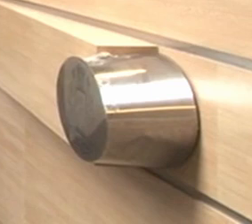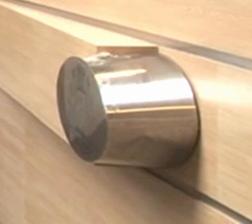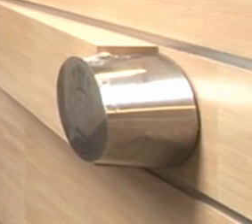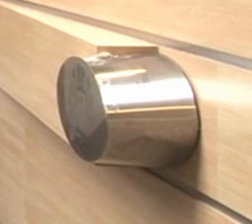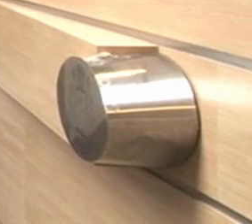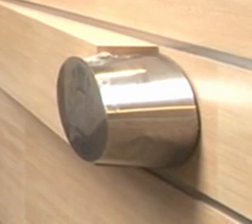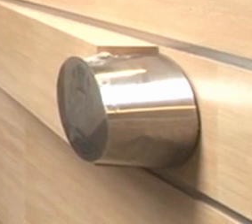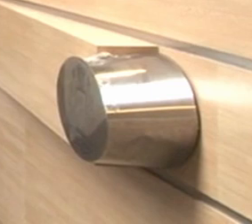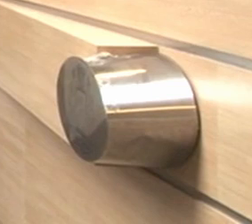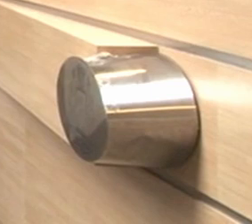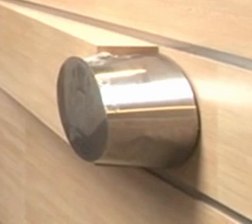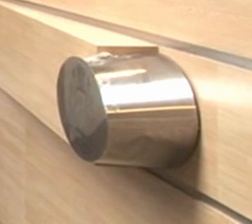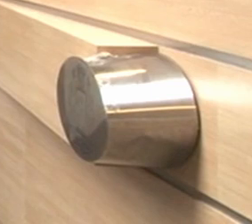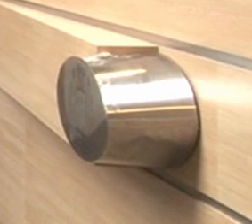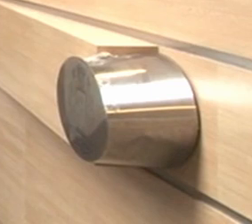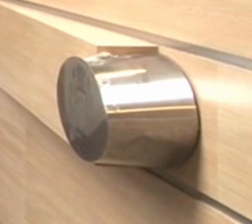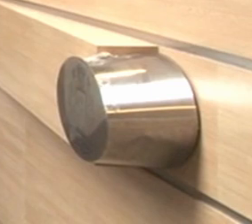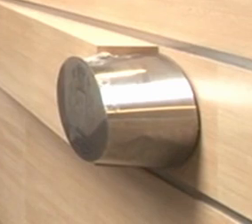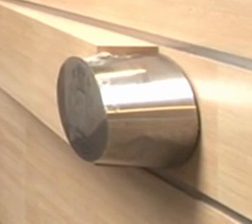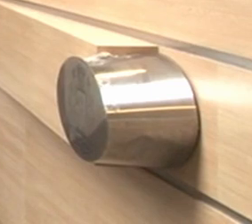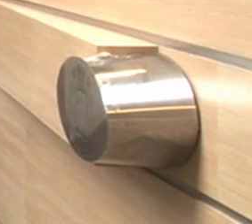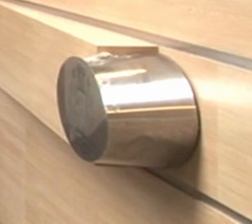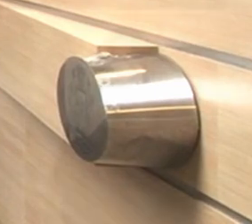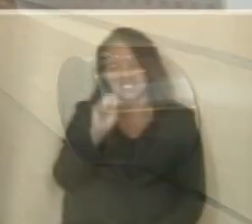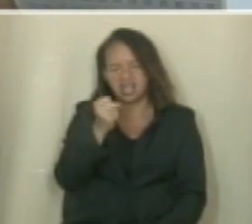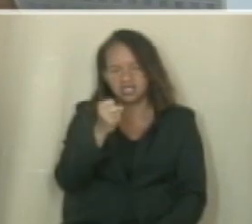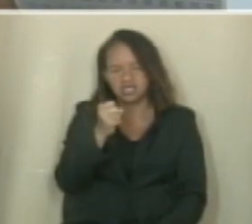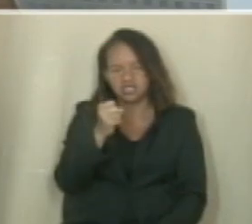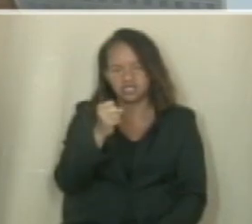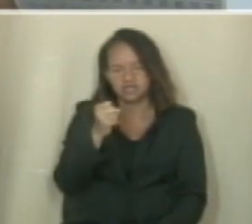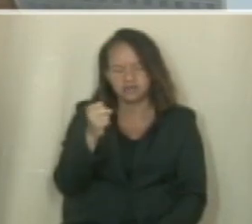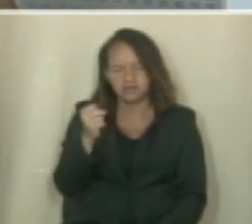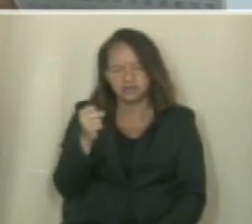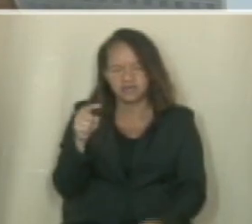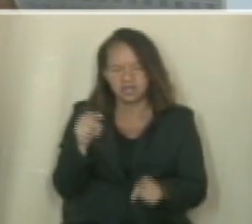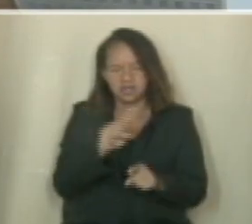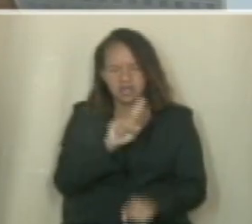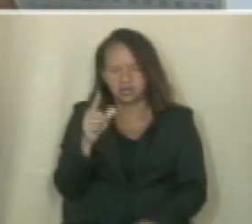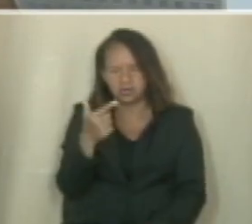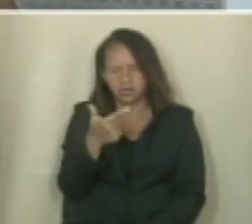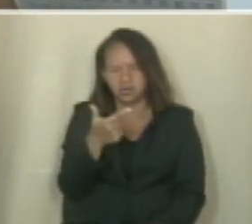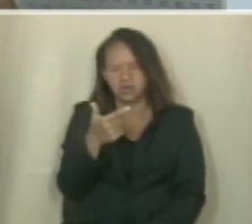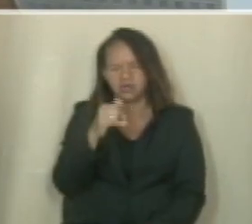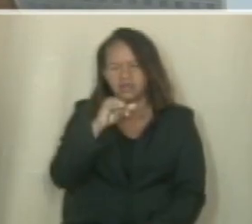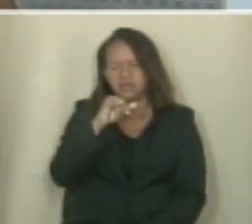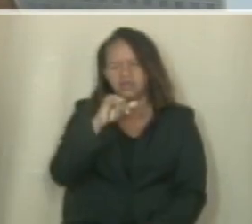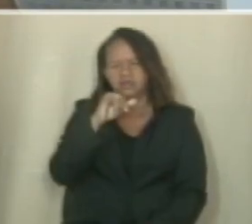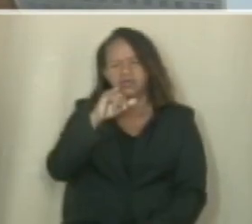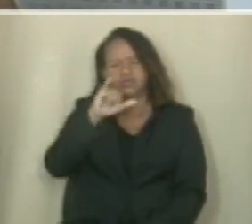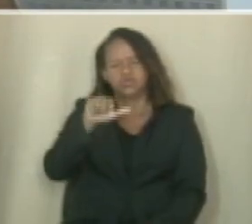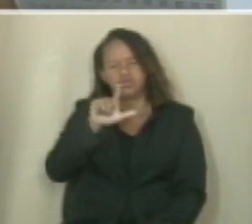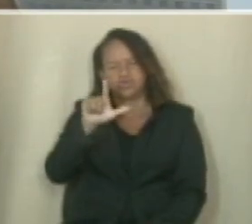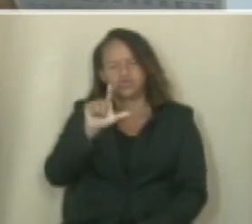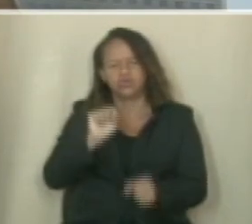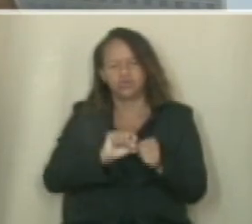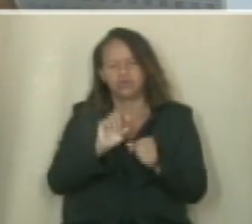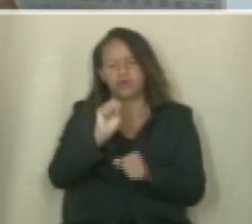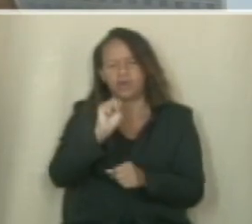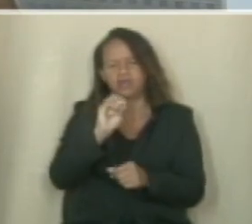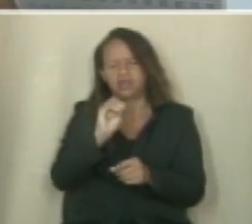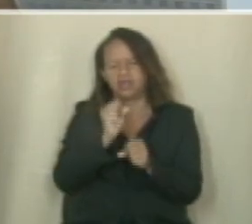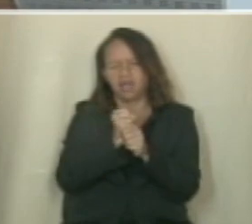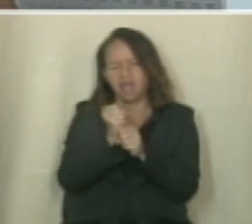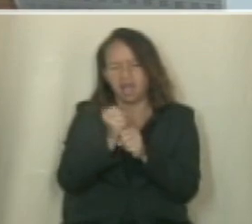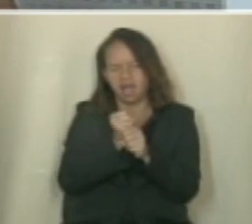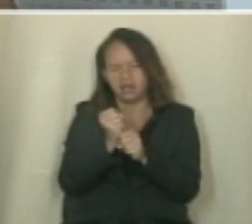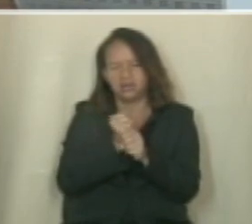que combateram na Itália durante a Segunda Guerra Mundial. Hoje, dia 2 de julho, está completando exatos 80 anos